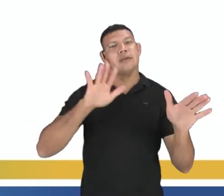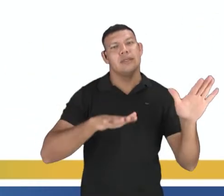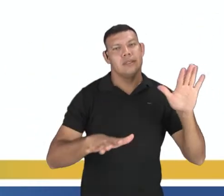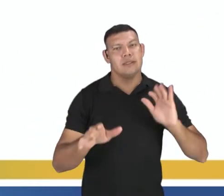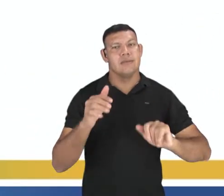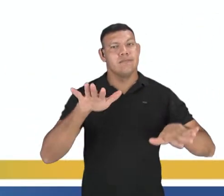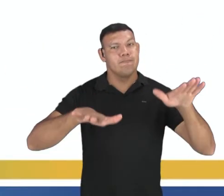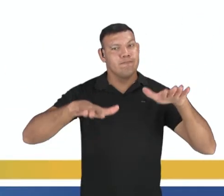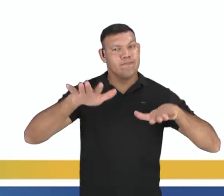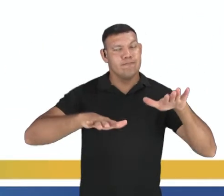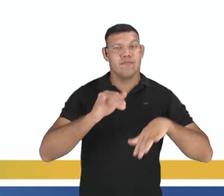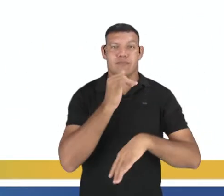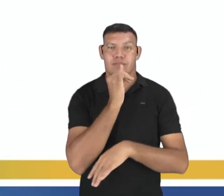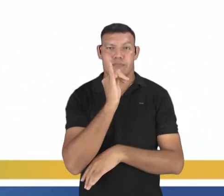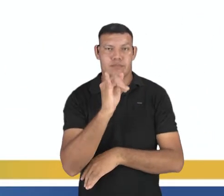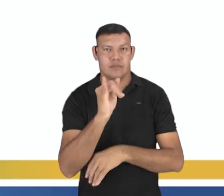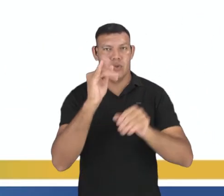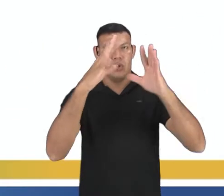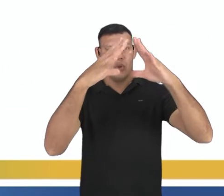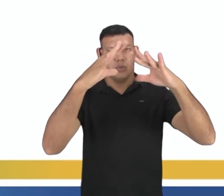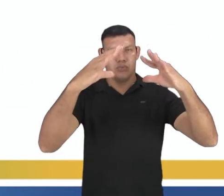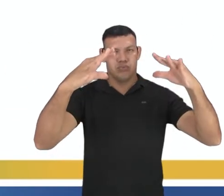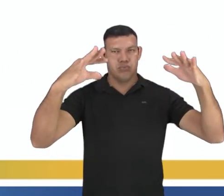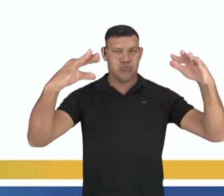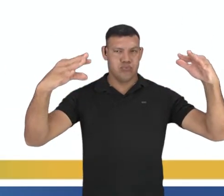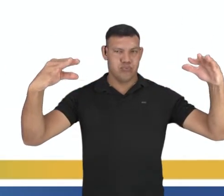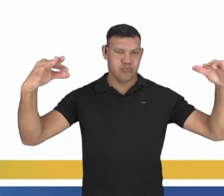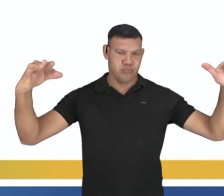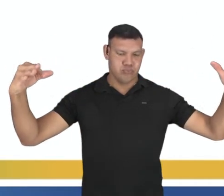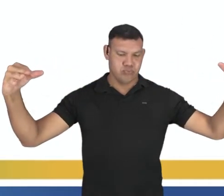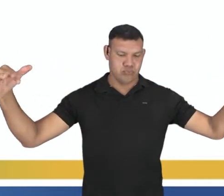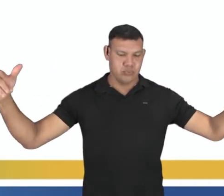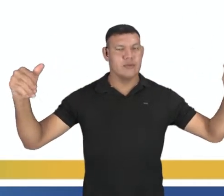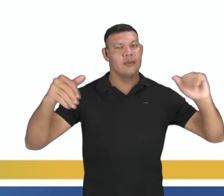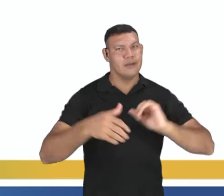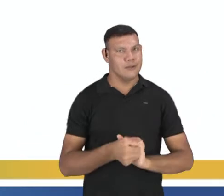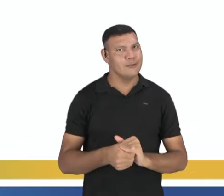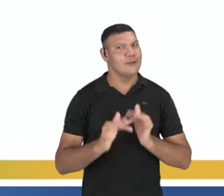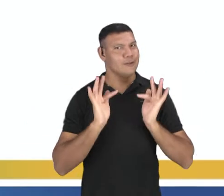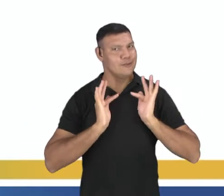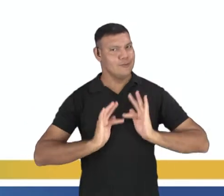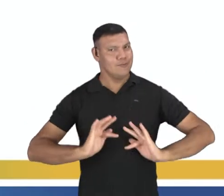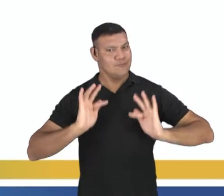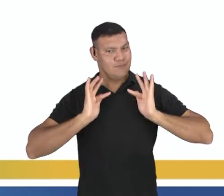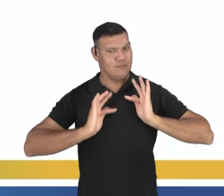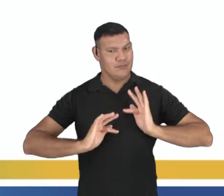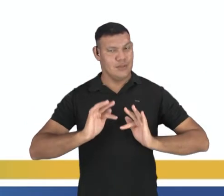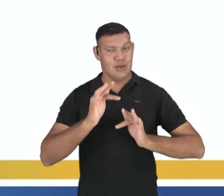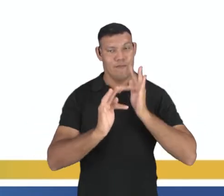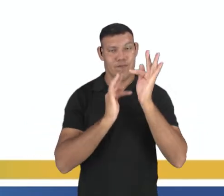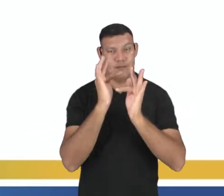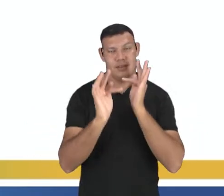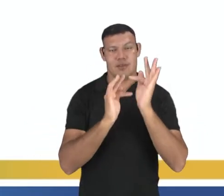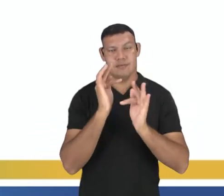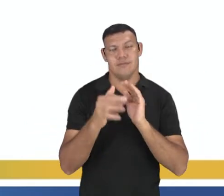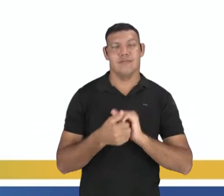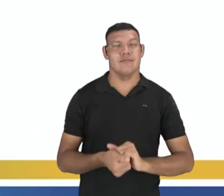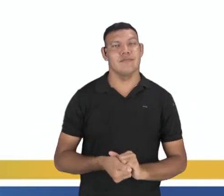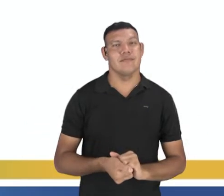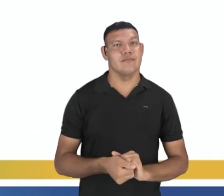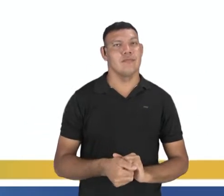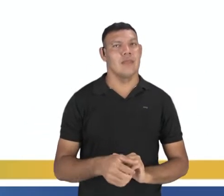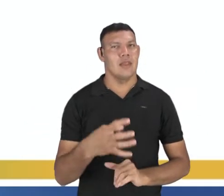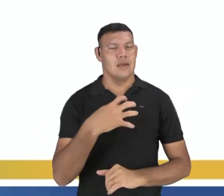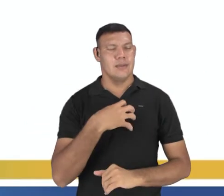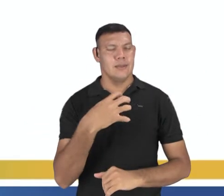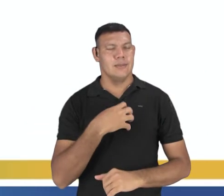energia até inevitavelmente se dissipar olha física aparecendo aí para nós não é mesmo nesse sentido